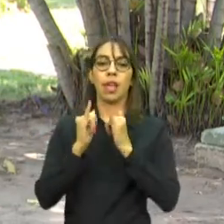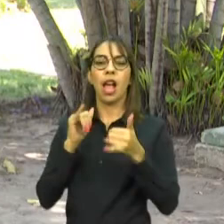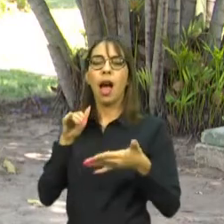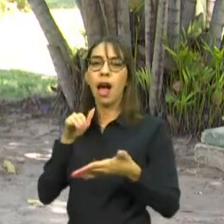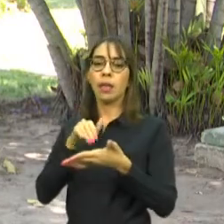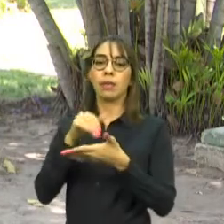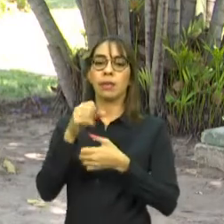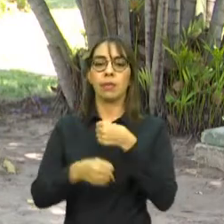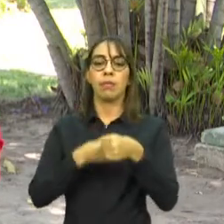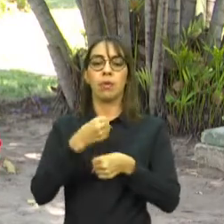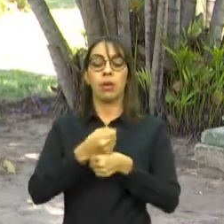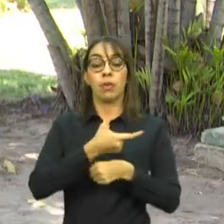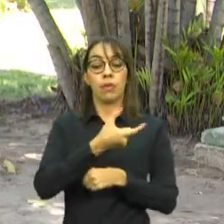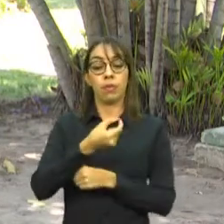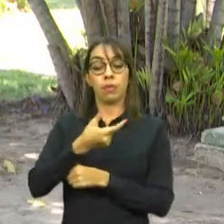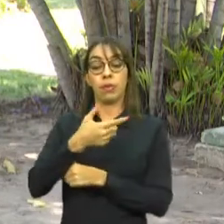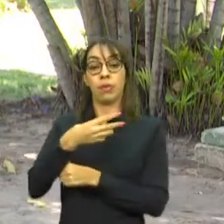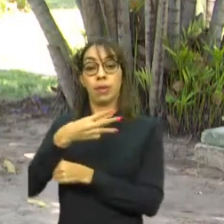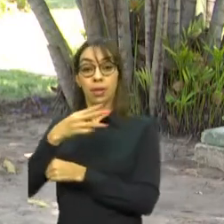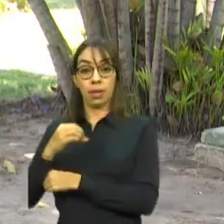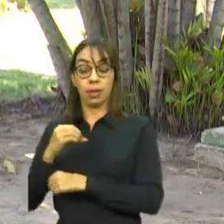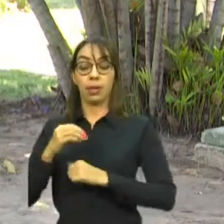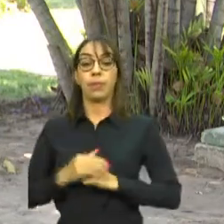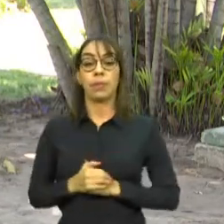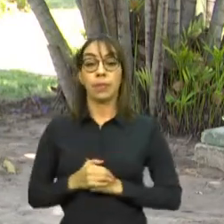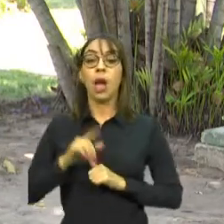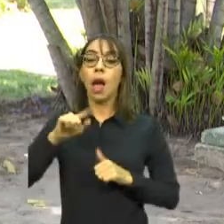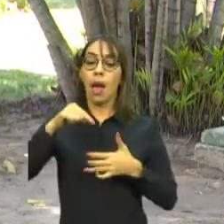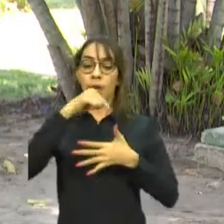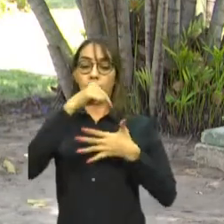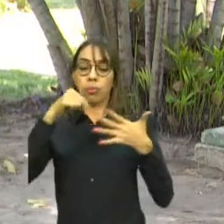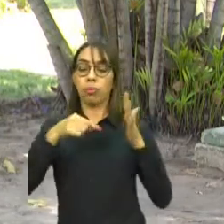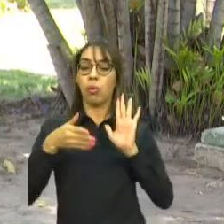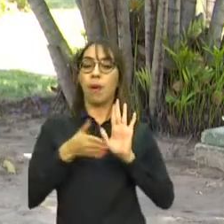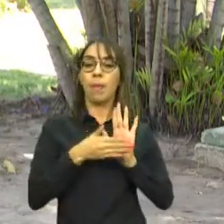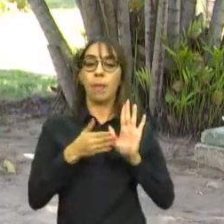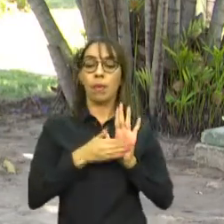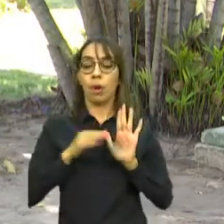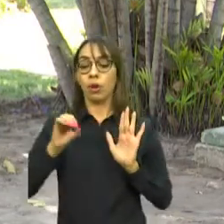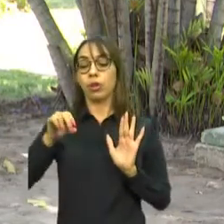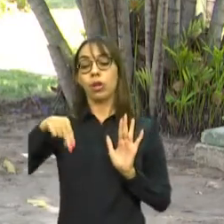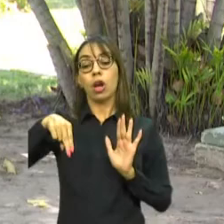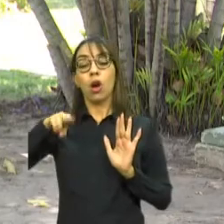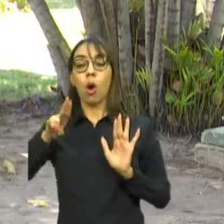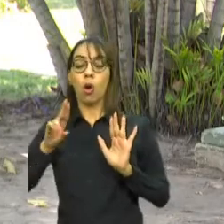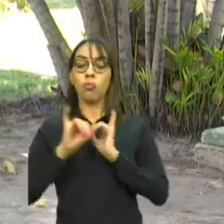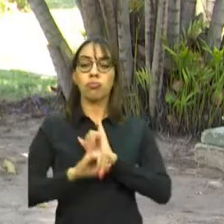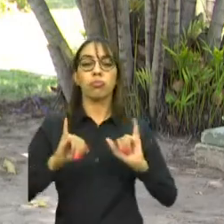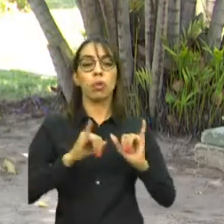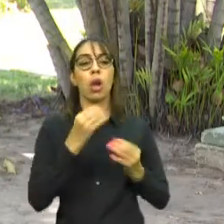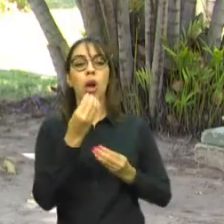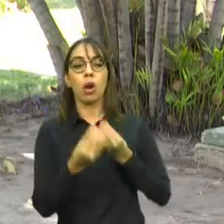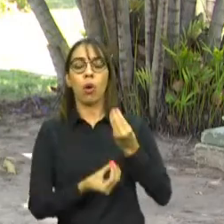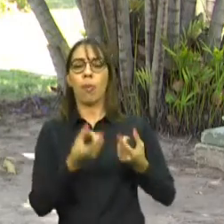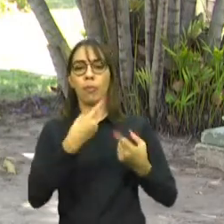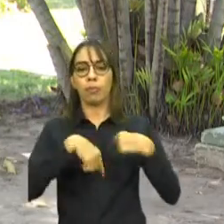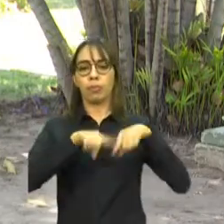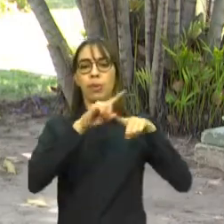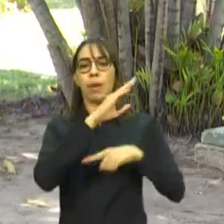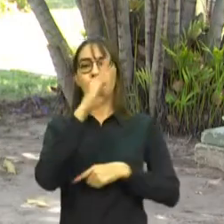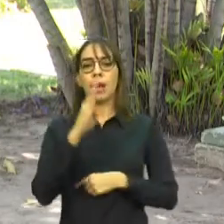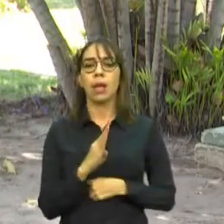55 medidas sugeridas pela ONU para o Brasil superar a crise provocada pela Covid-19. E promover